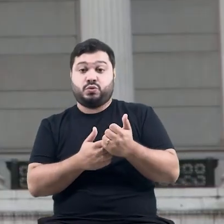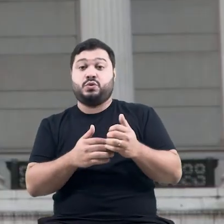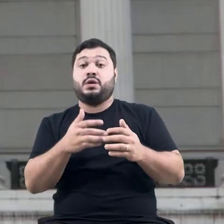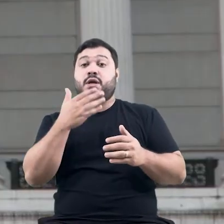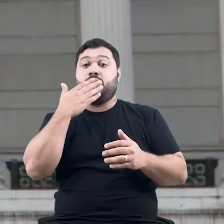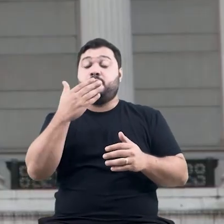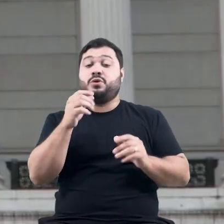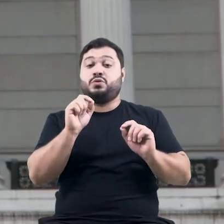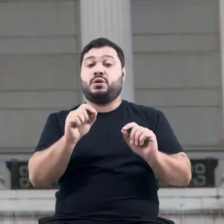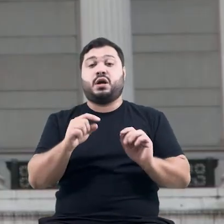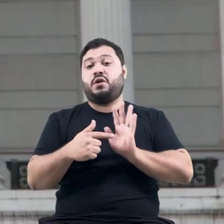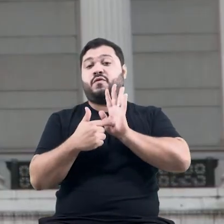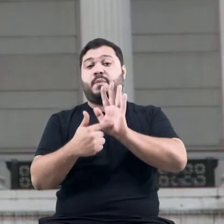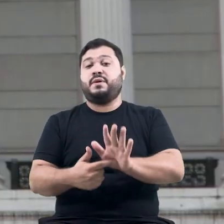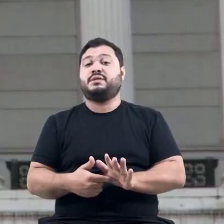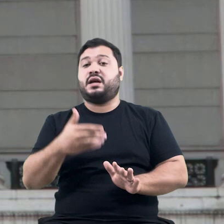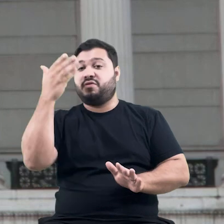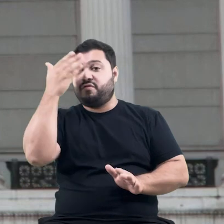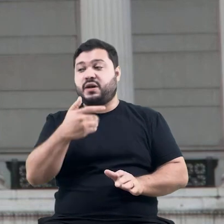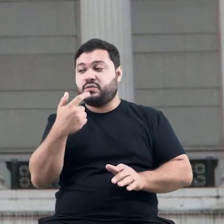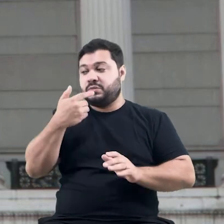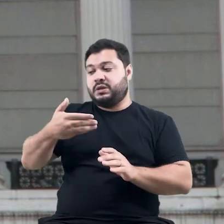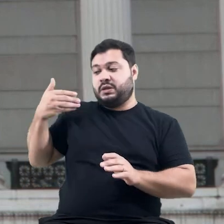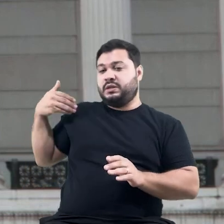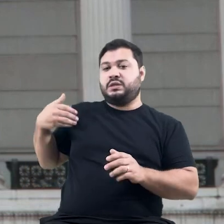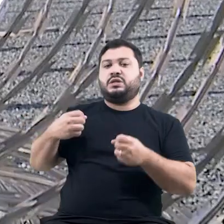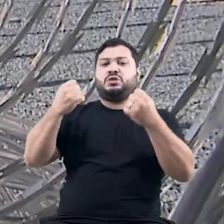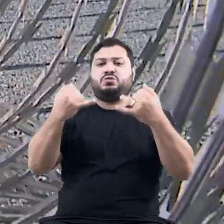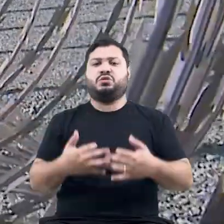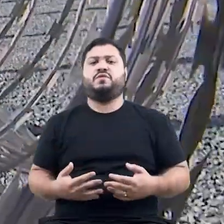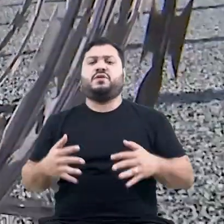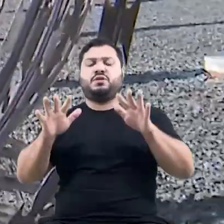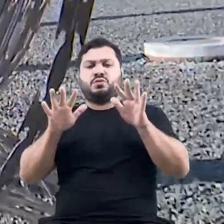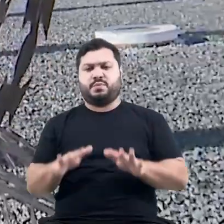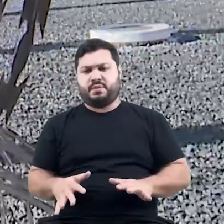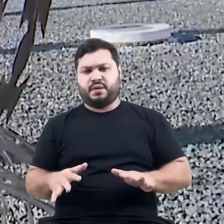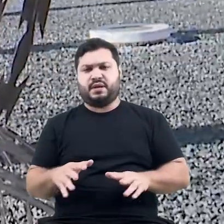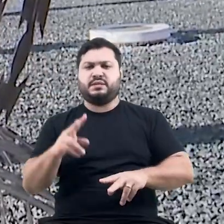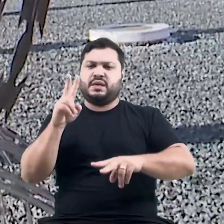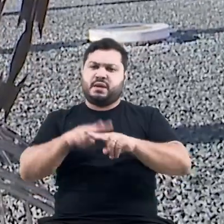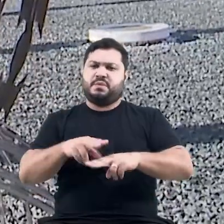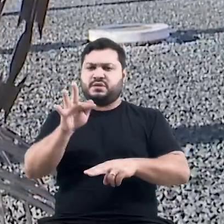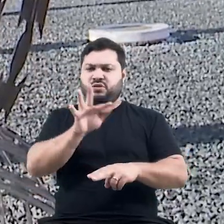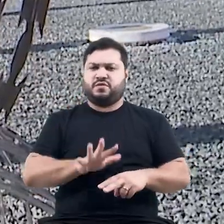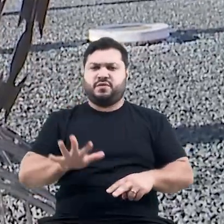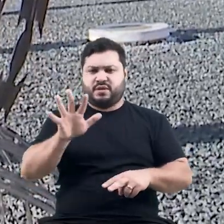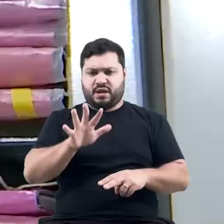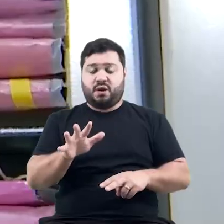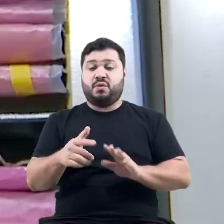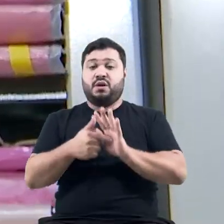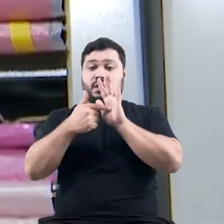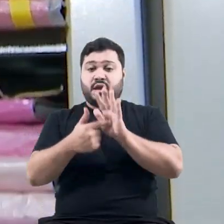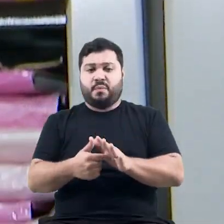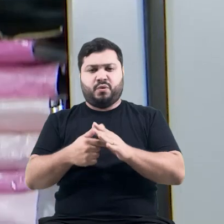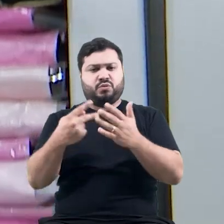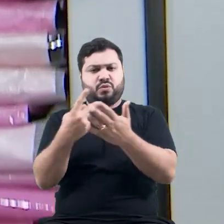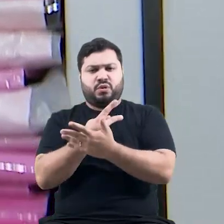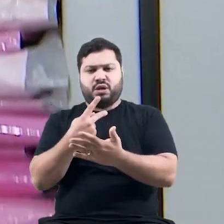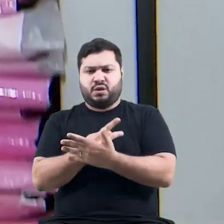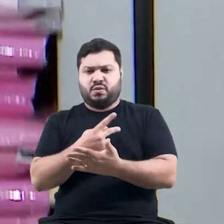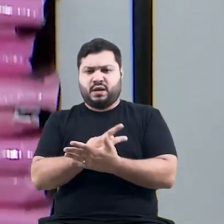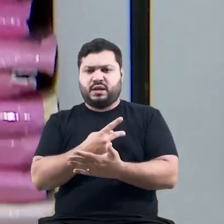o italiano alegou que não foram apresentados fatos recentes que justifiquem sua permanência em presídio federal e